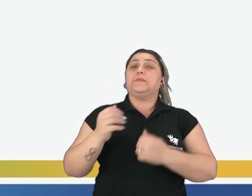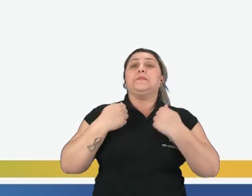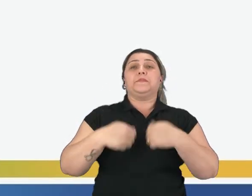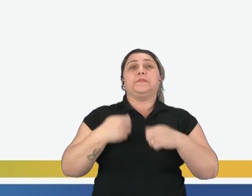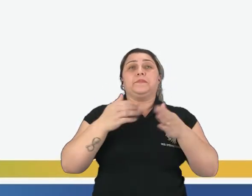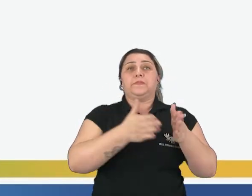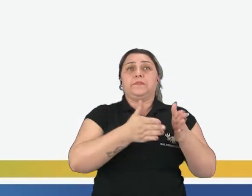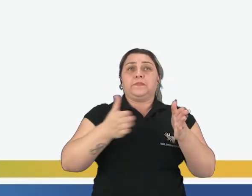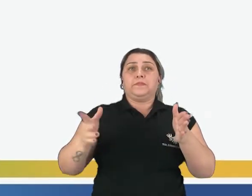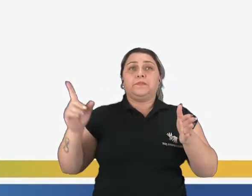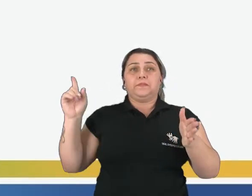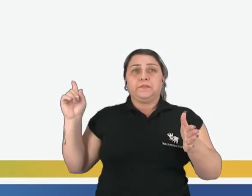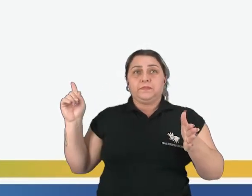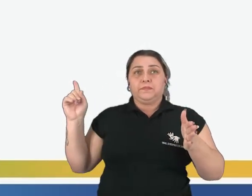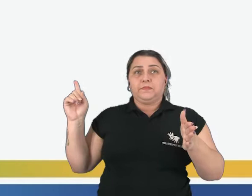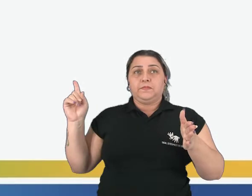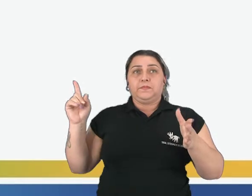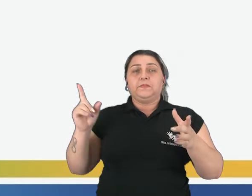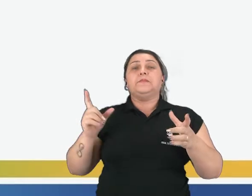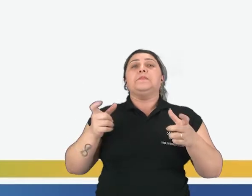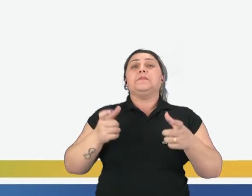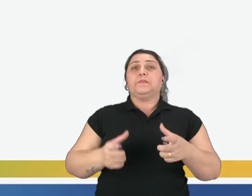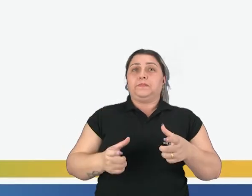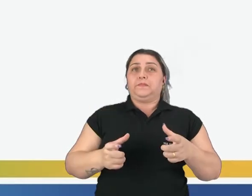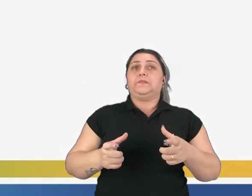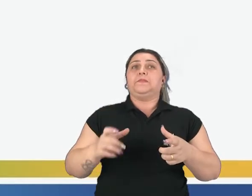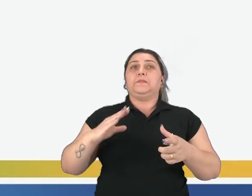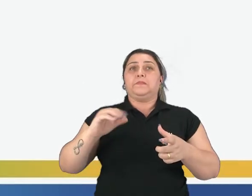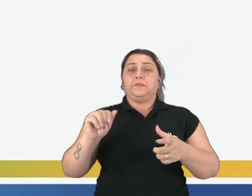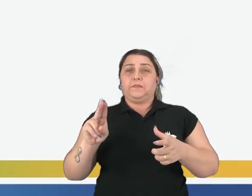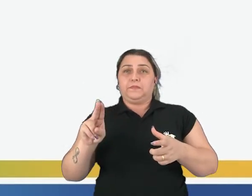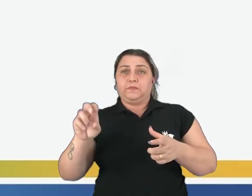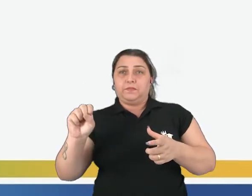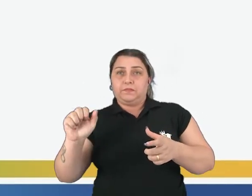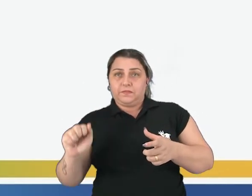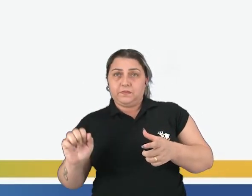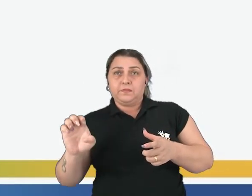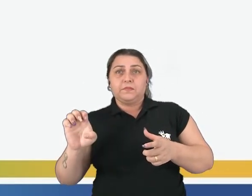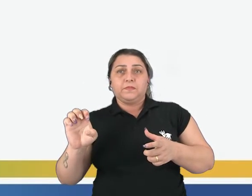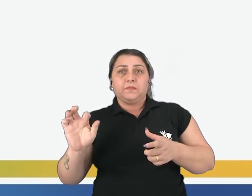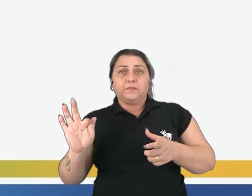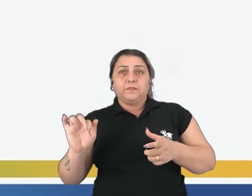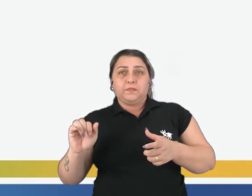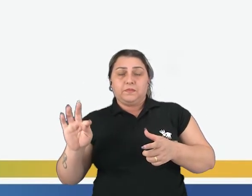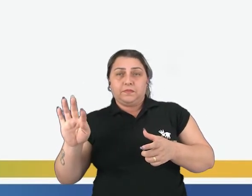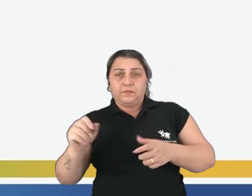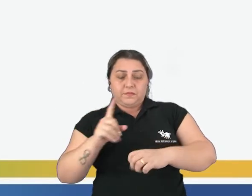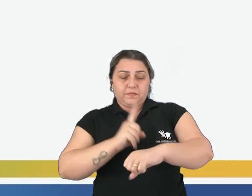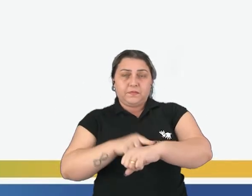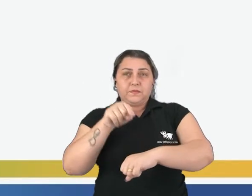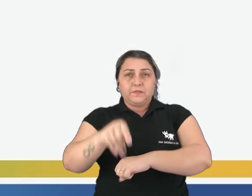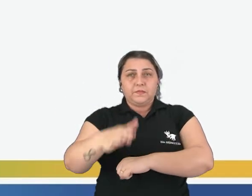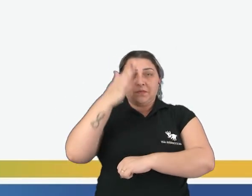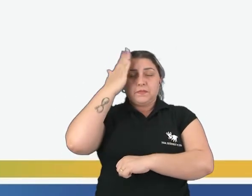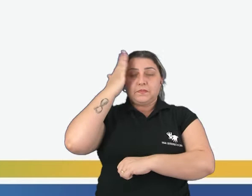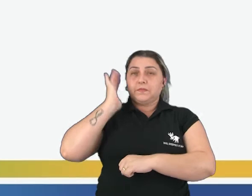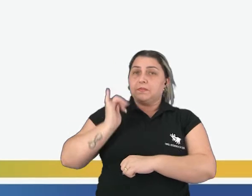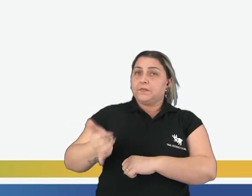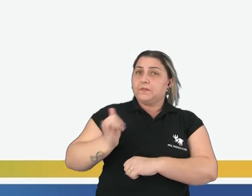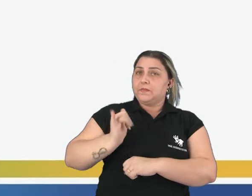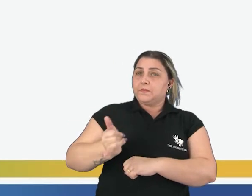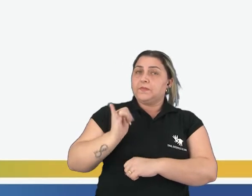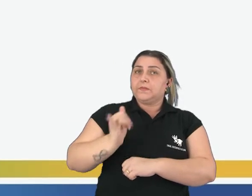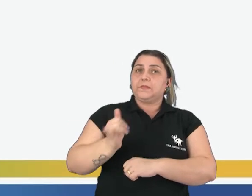essa sequência. Causa e efeito e o tempo, para que você entenda, para que a narração